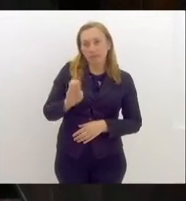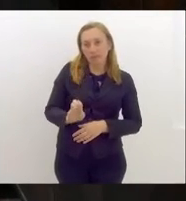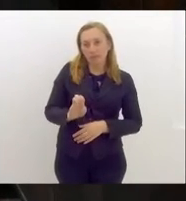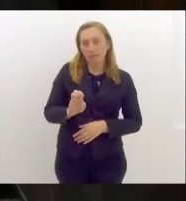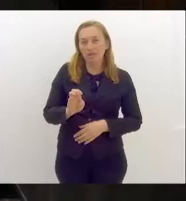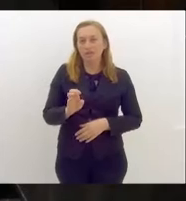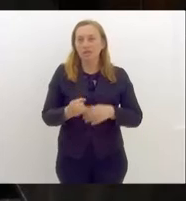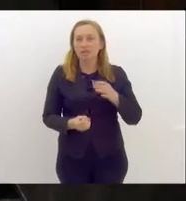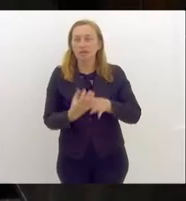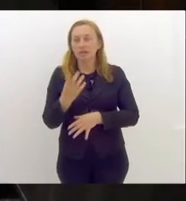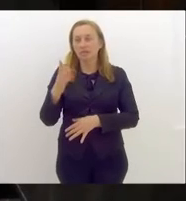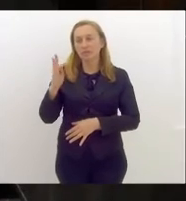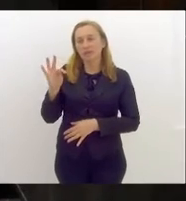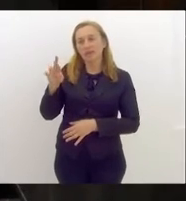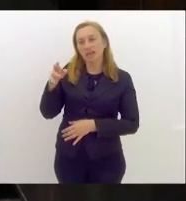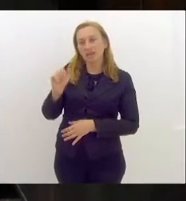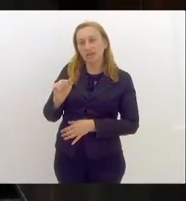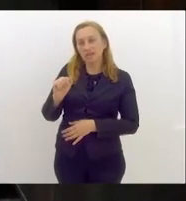para Betânia